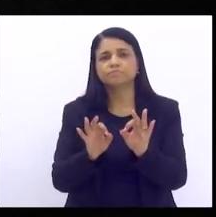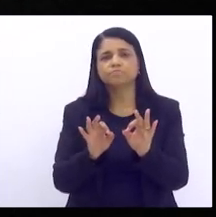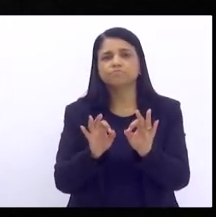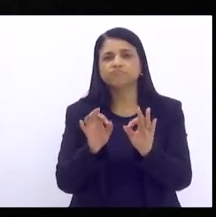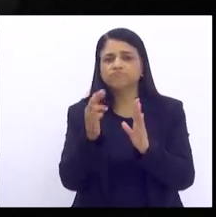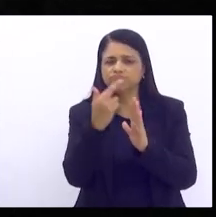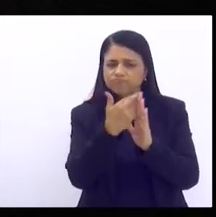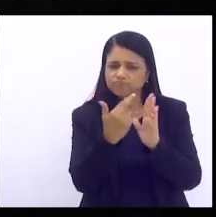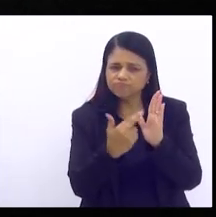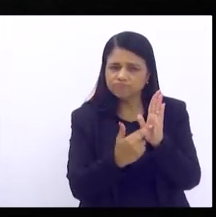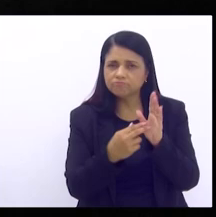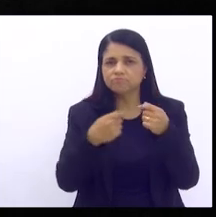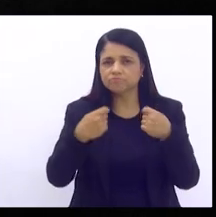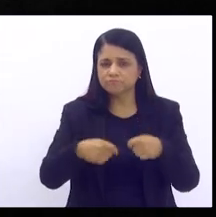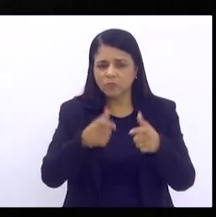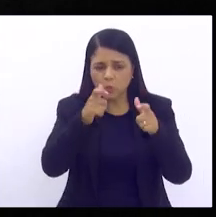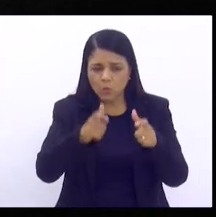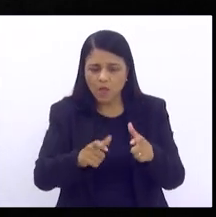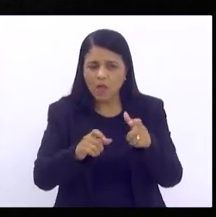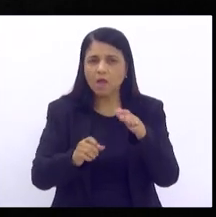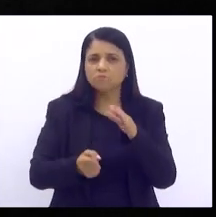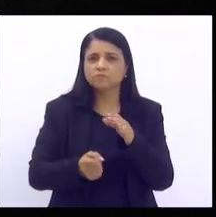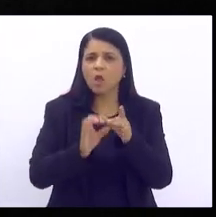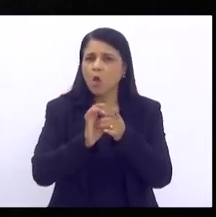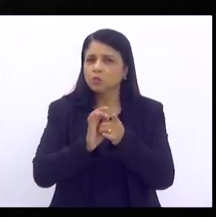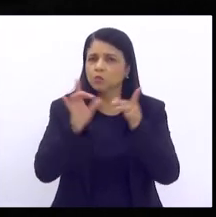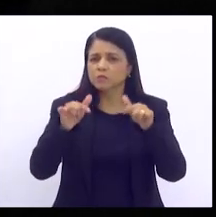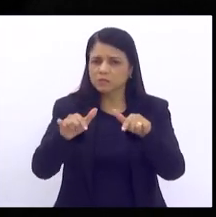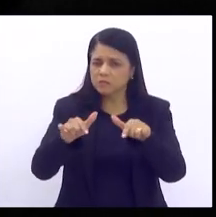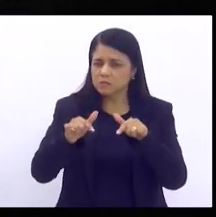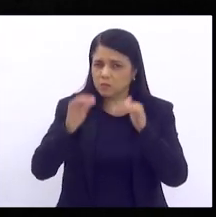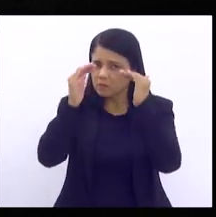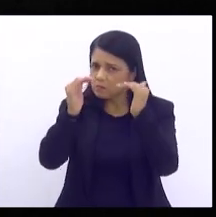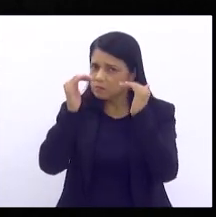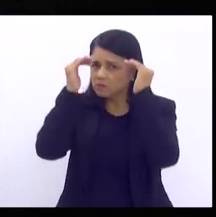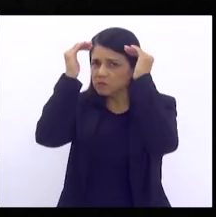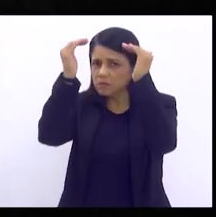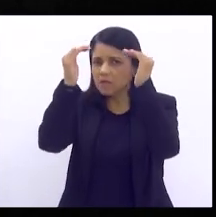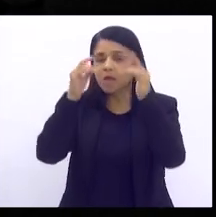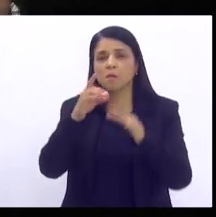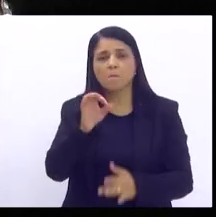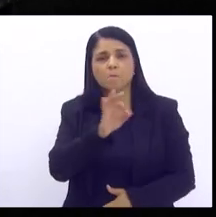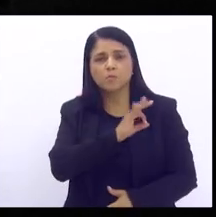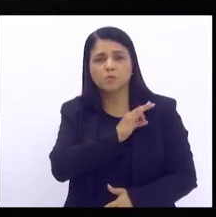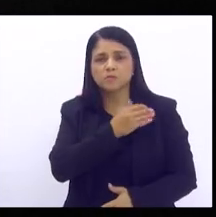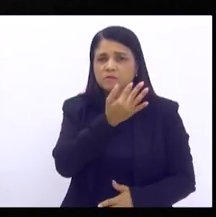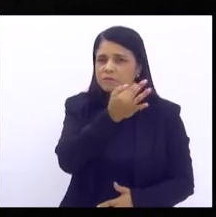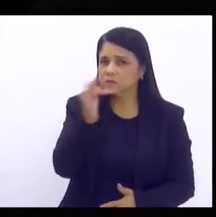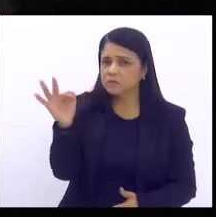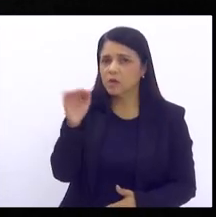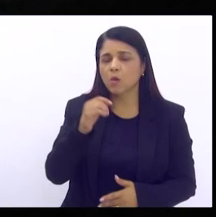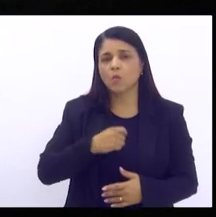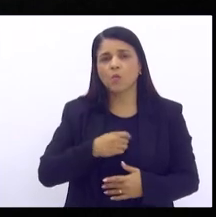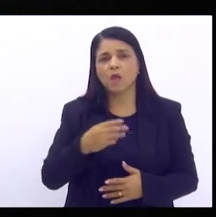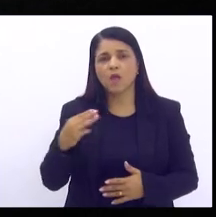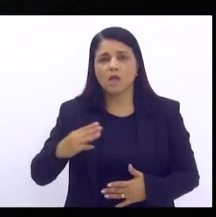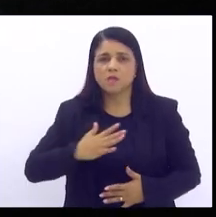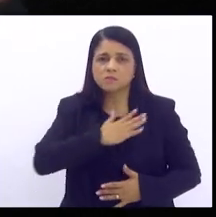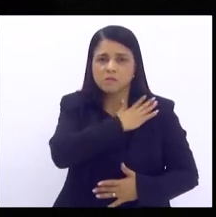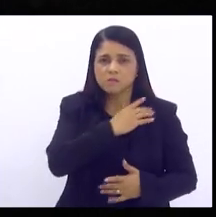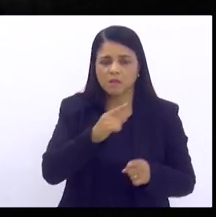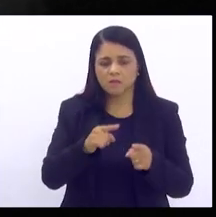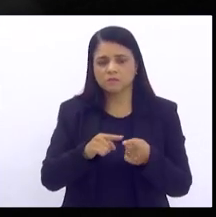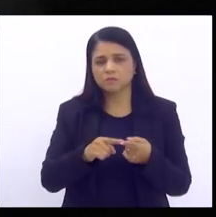montar um estande, ele pega autorização das autoridades competentes, como a Polícia Federal, o Exército,